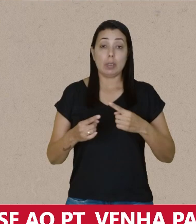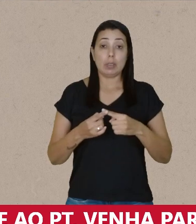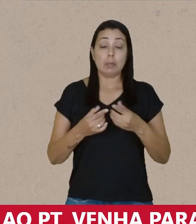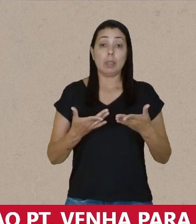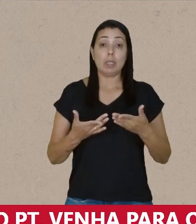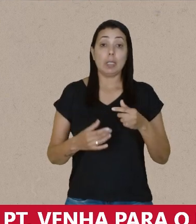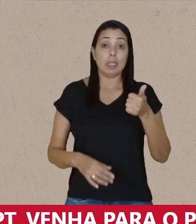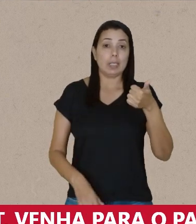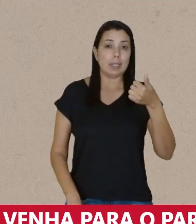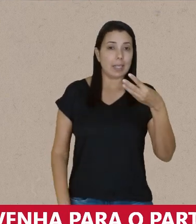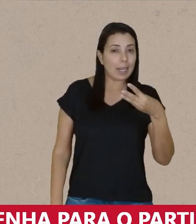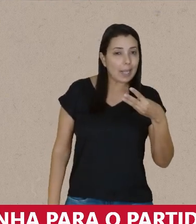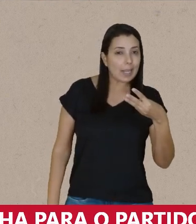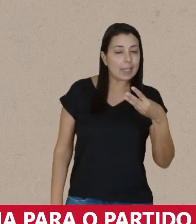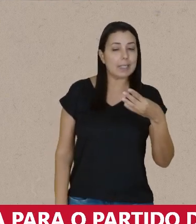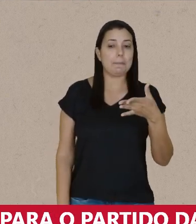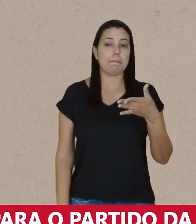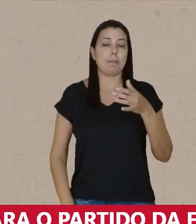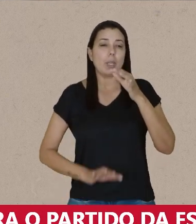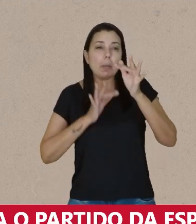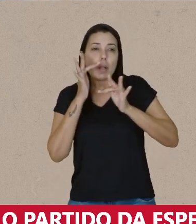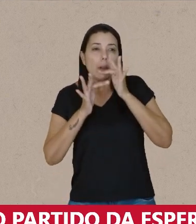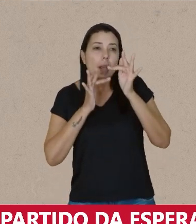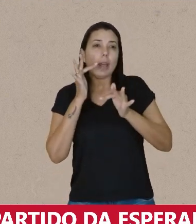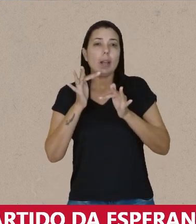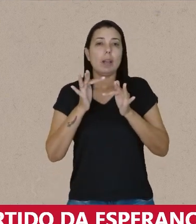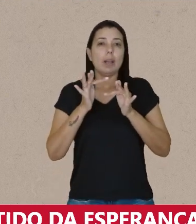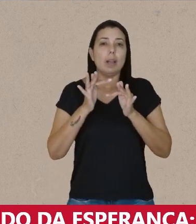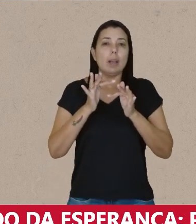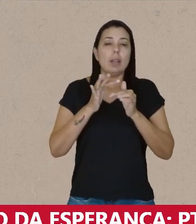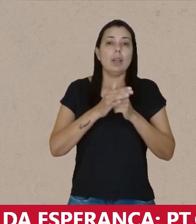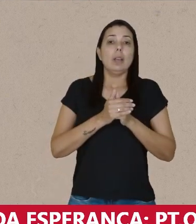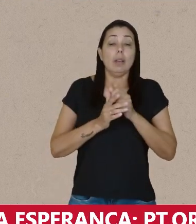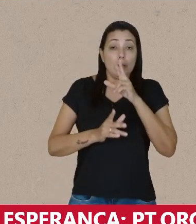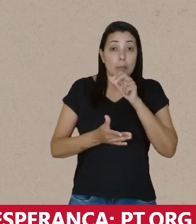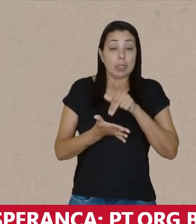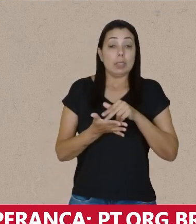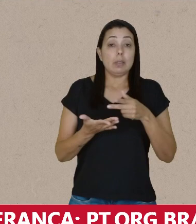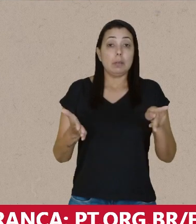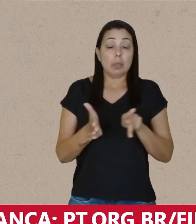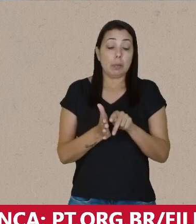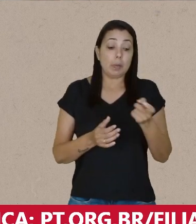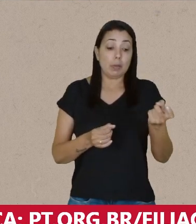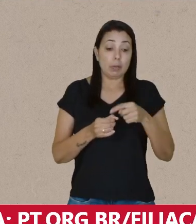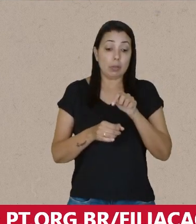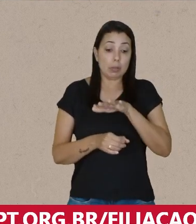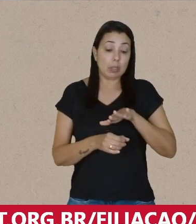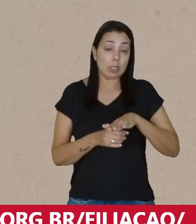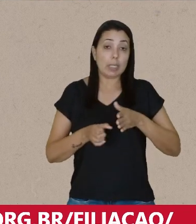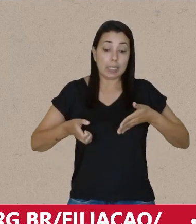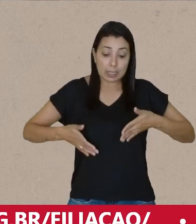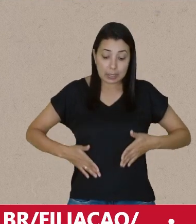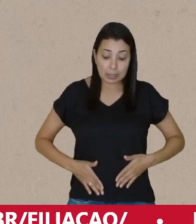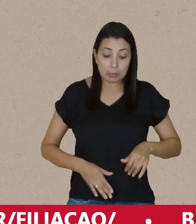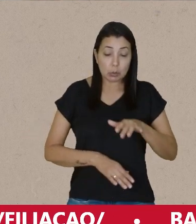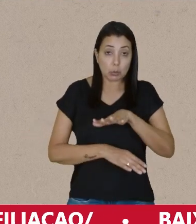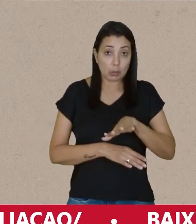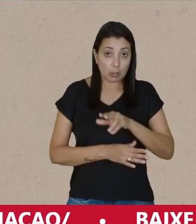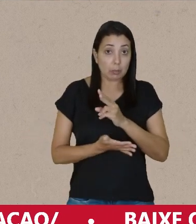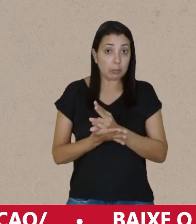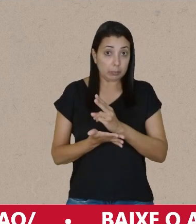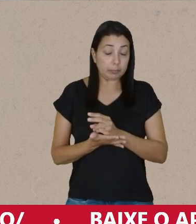13, Primavera, a formação política, a volta aos territórios, porque nós nascemos nos